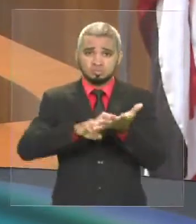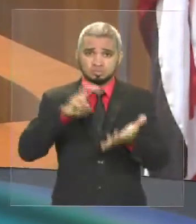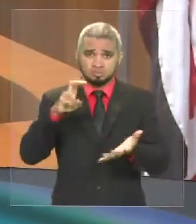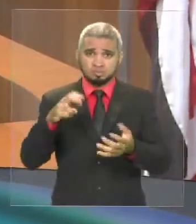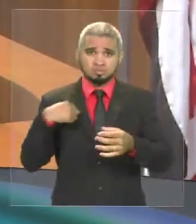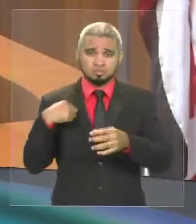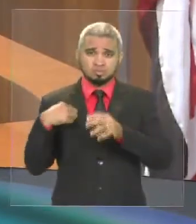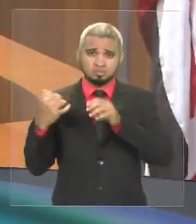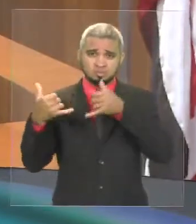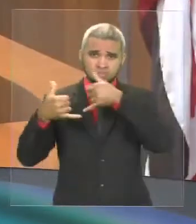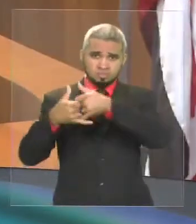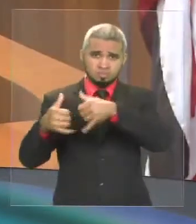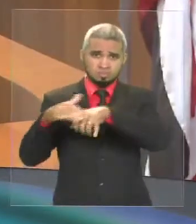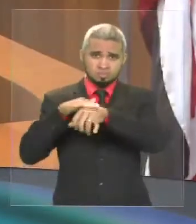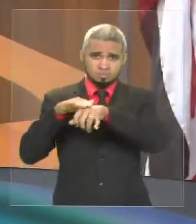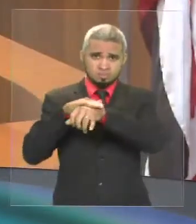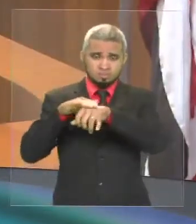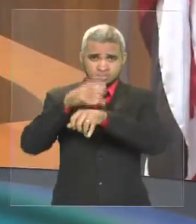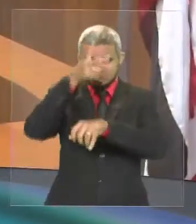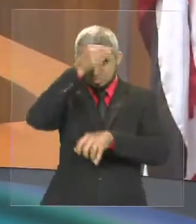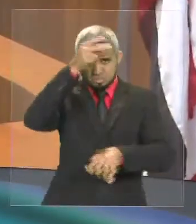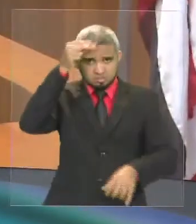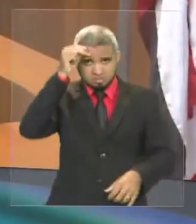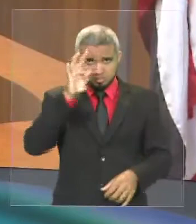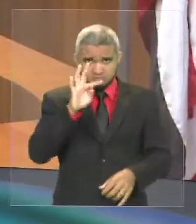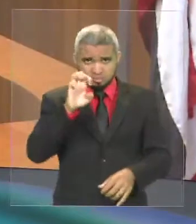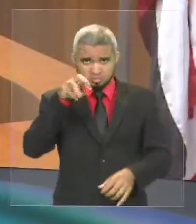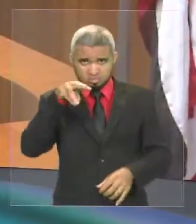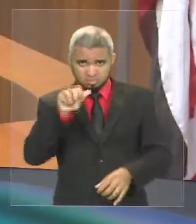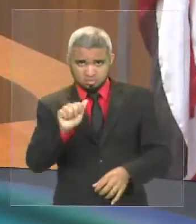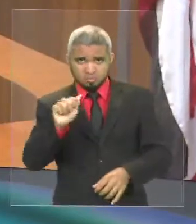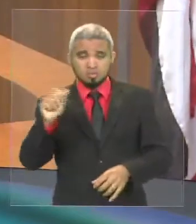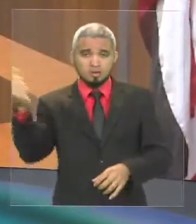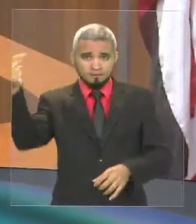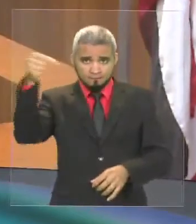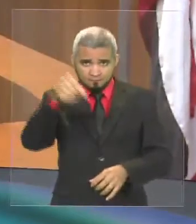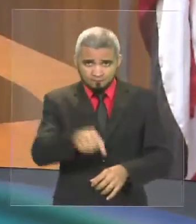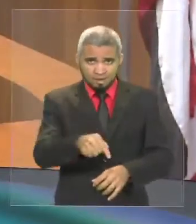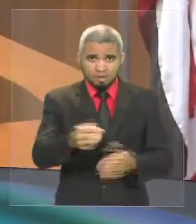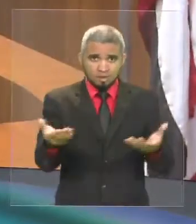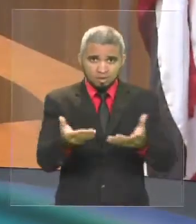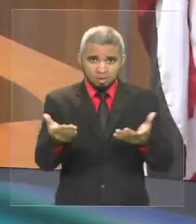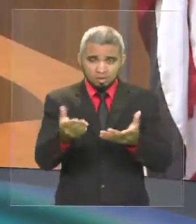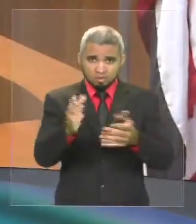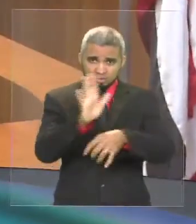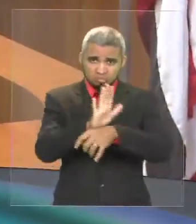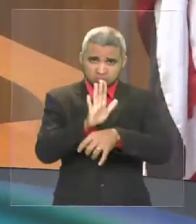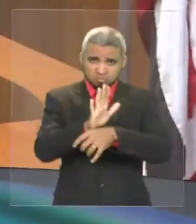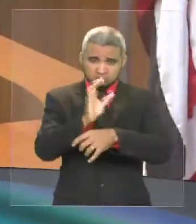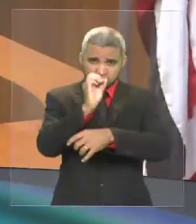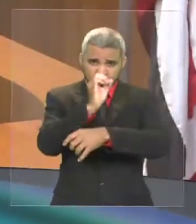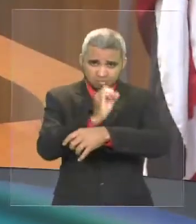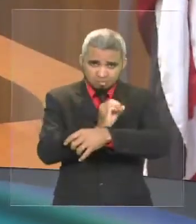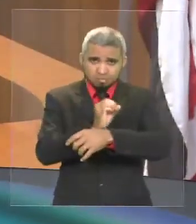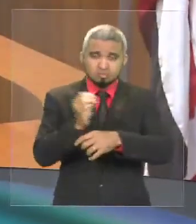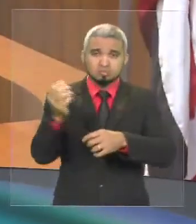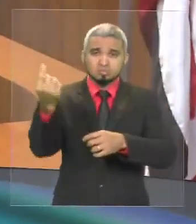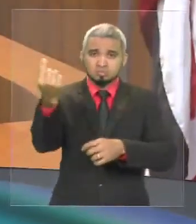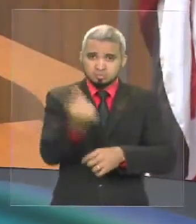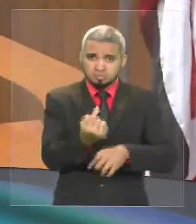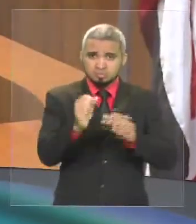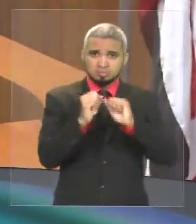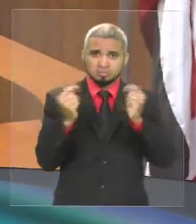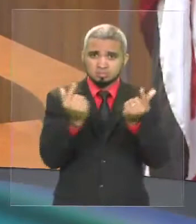dos Municípios do Maranhão, prefeito Tema, que está vindo a essa casa no final da manhã, tão somente para que seja retirado de pauta